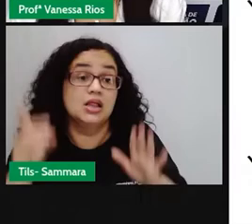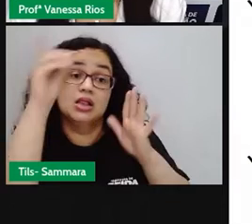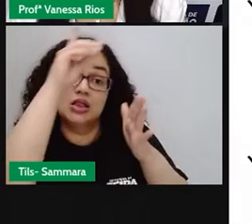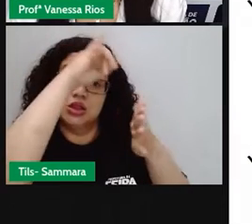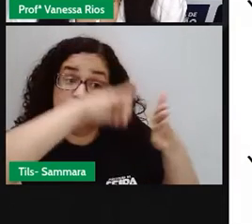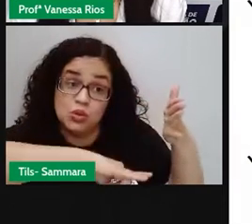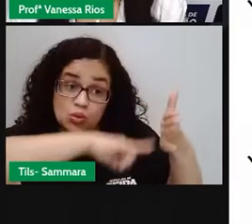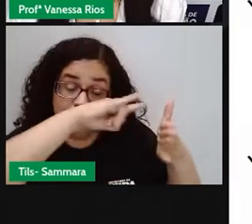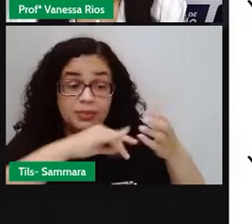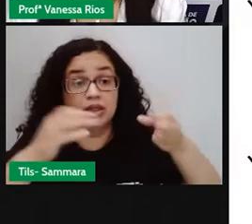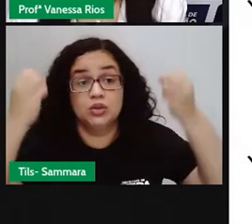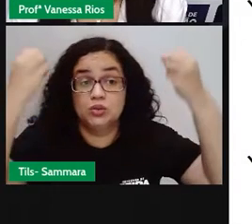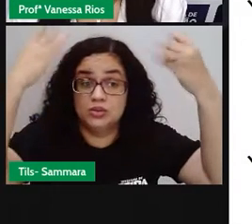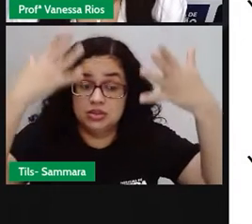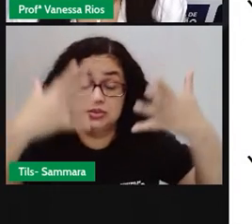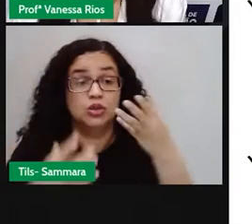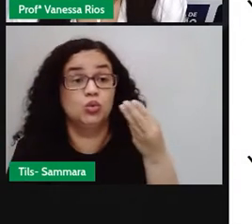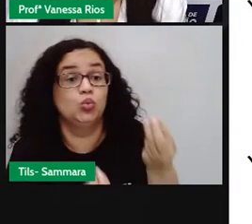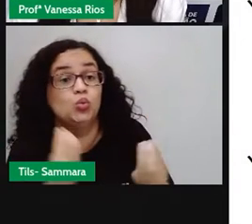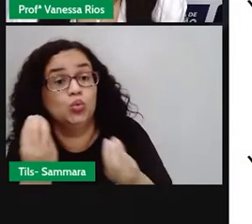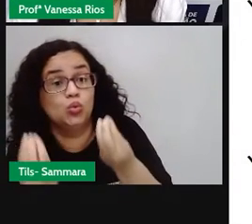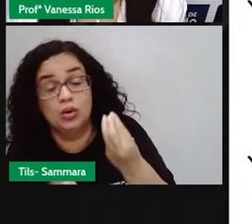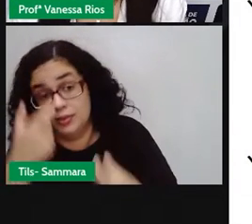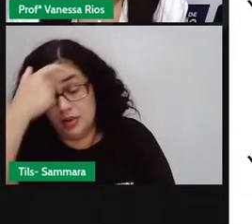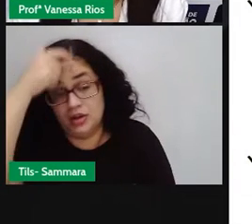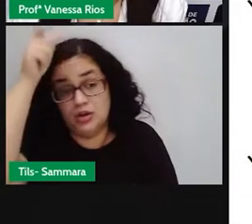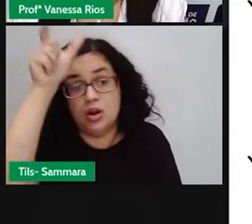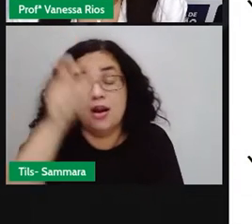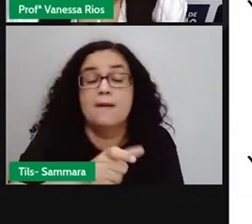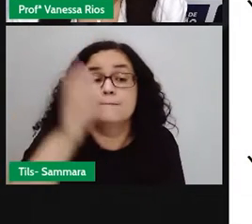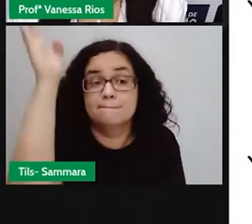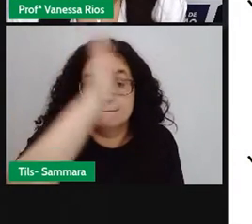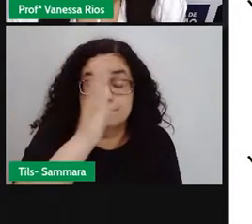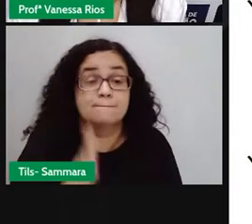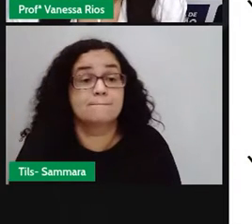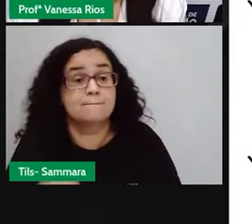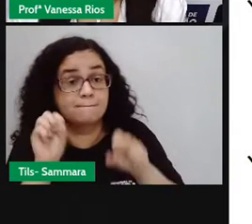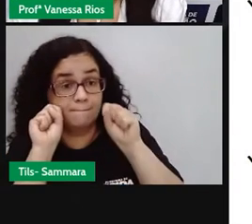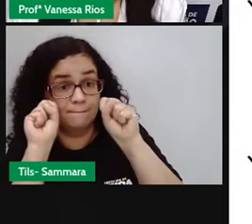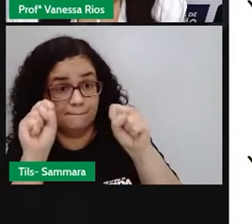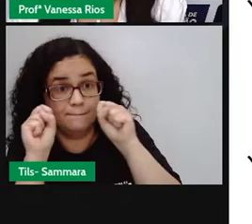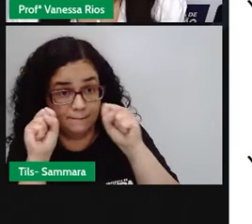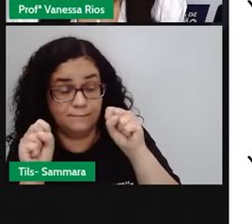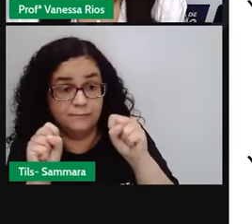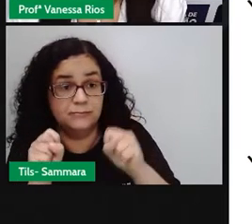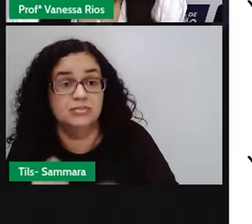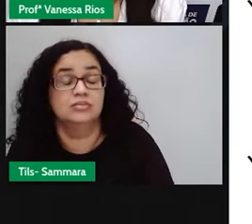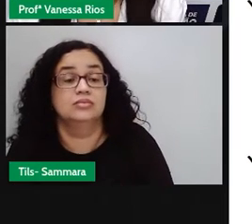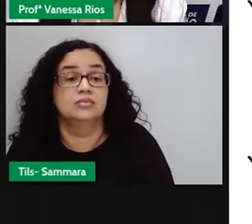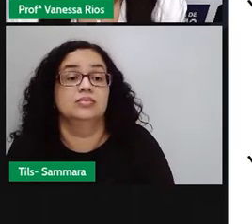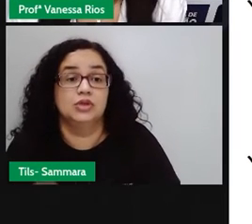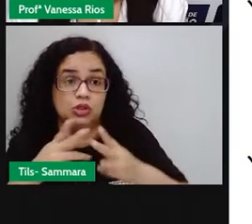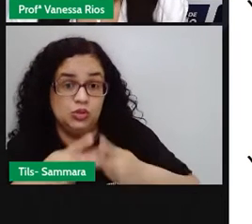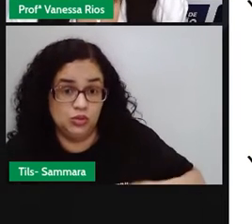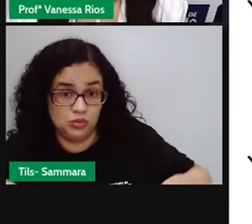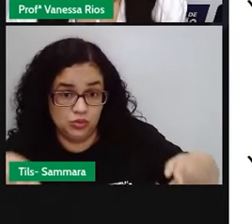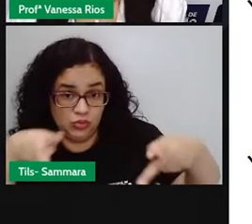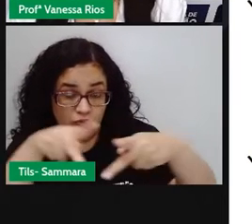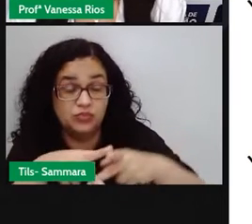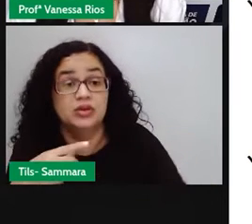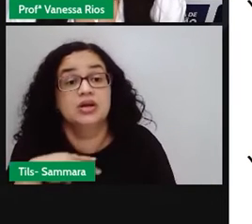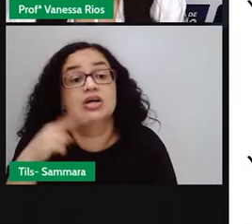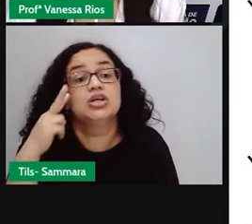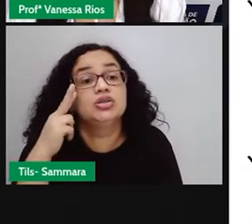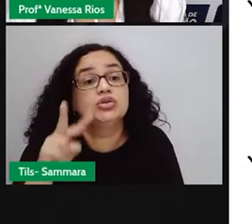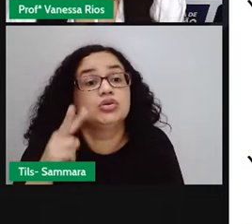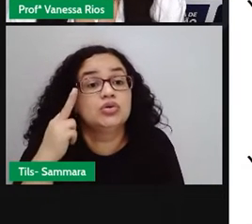documento são explicadas as formas como os cidadãos brasileiros podem manifestar a soberania popular. A A gente viu